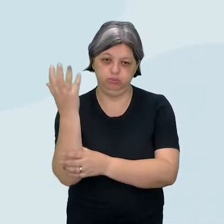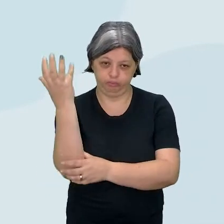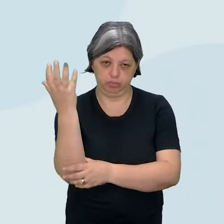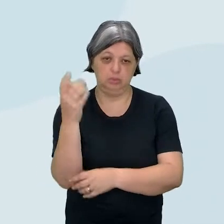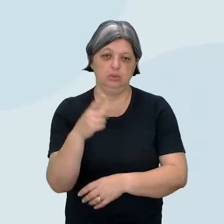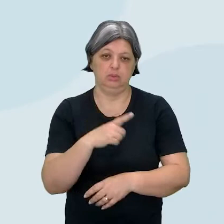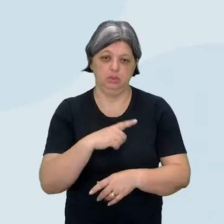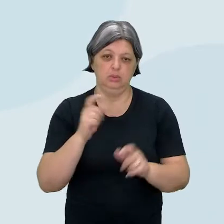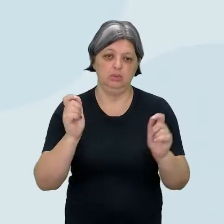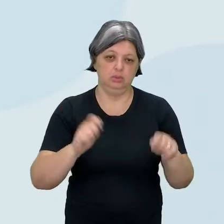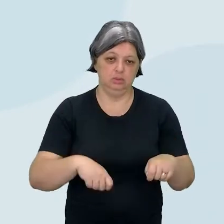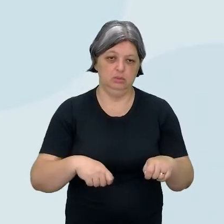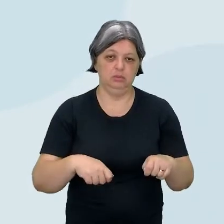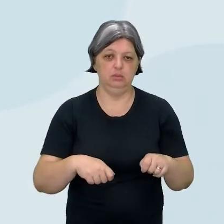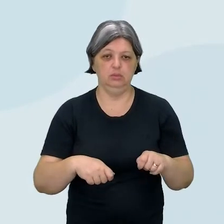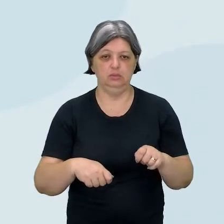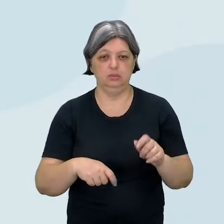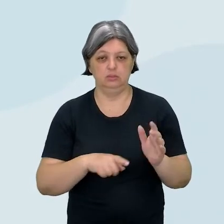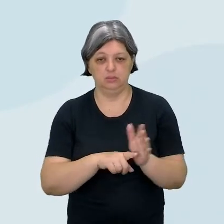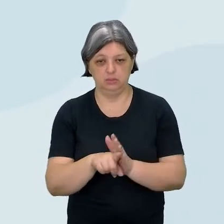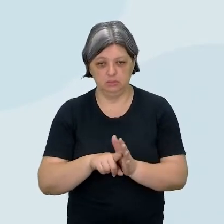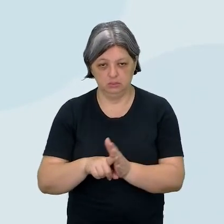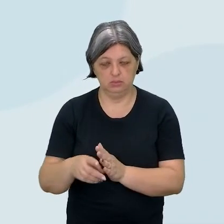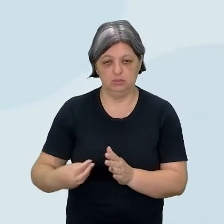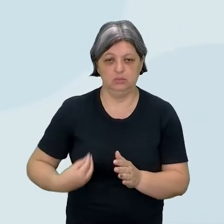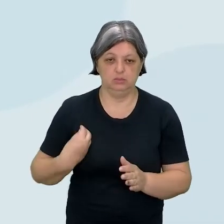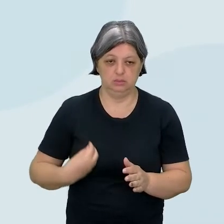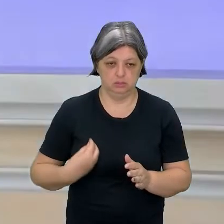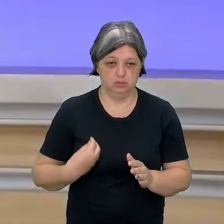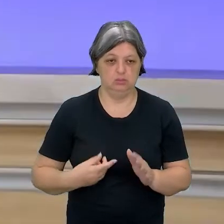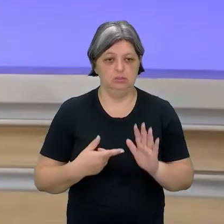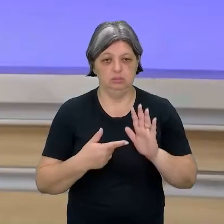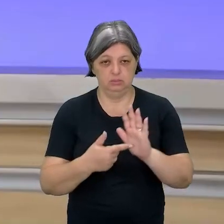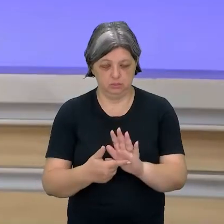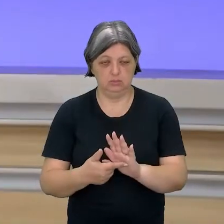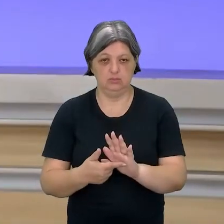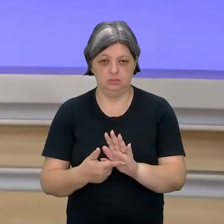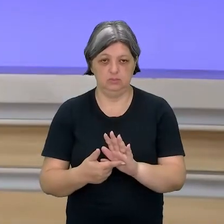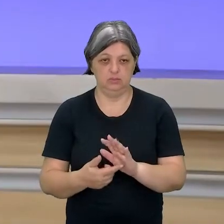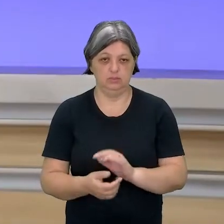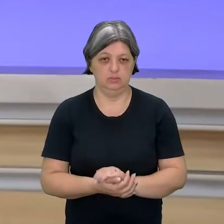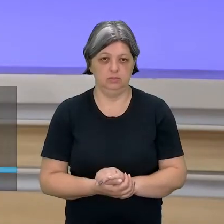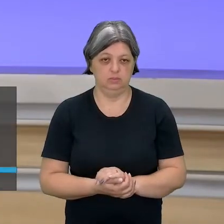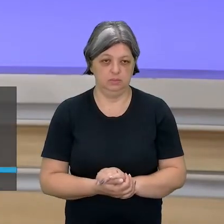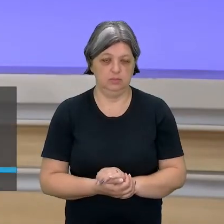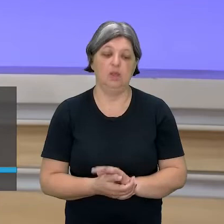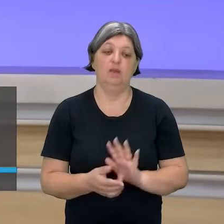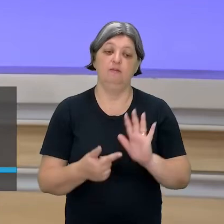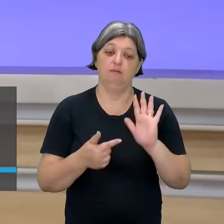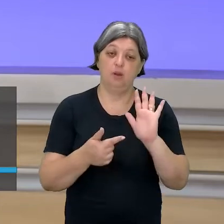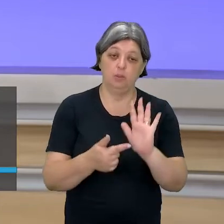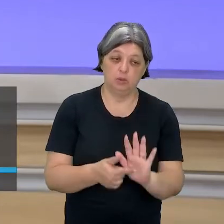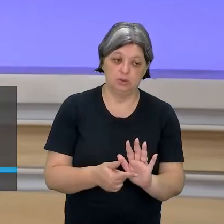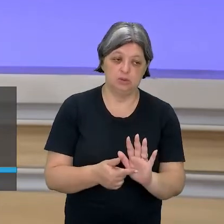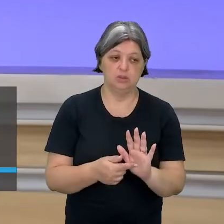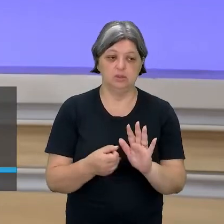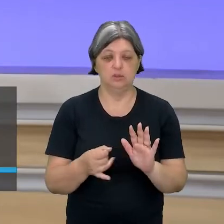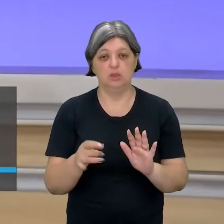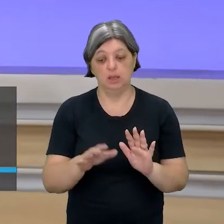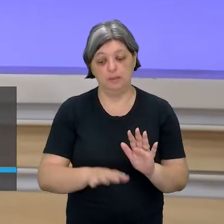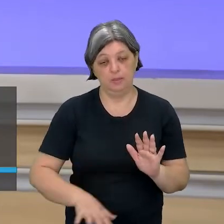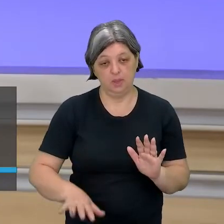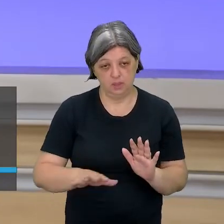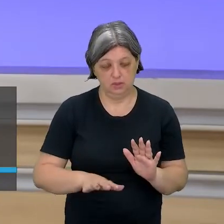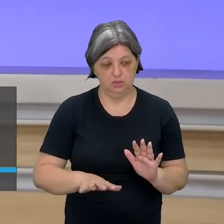de bioindicadores. Esses bioindicadores, eles vão justamente, né, indicar se o ambiente